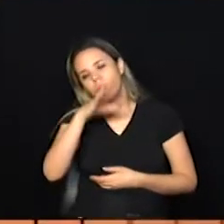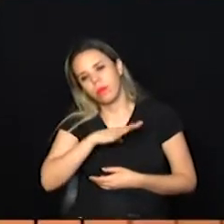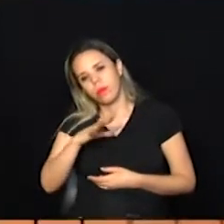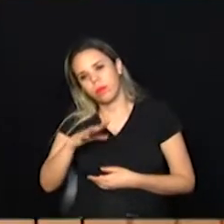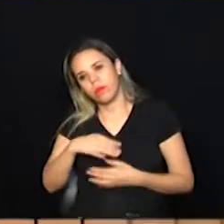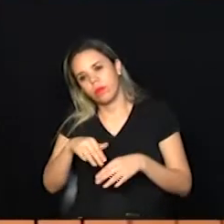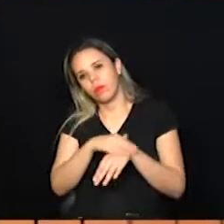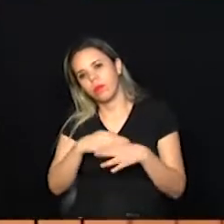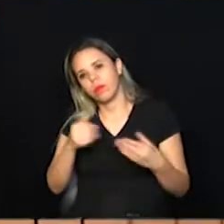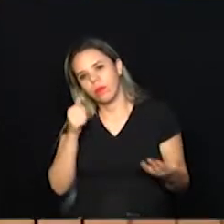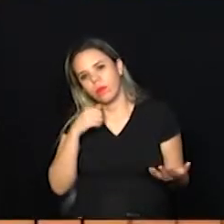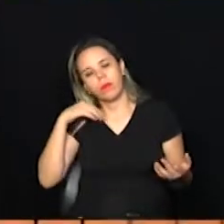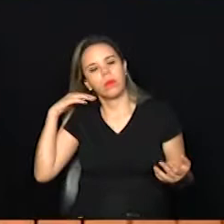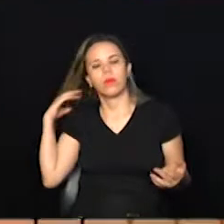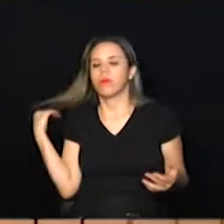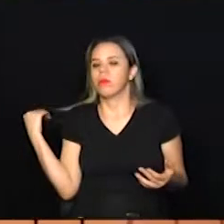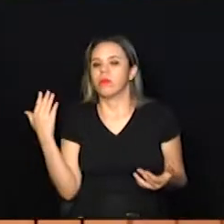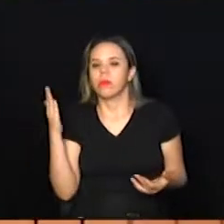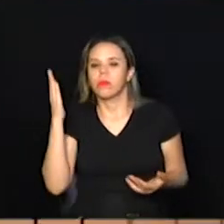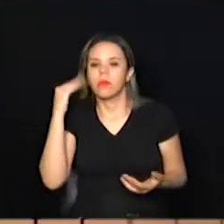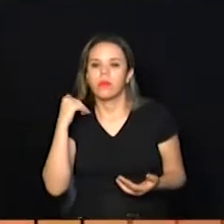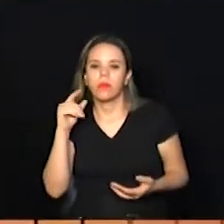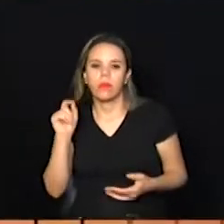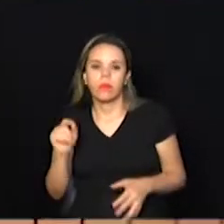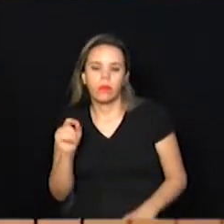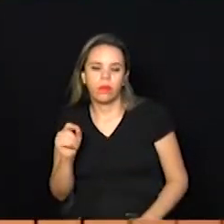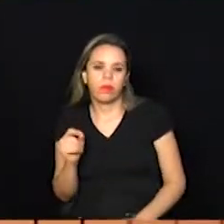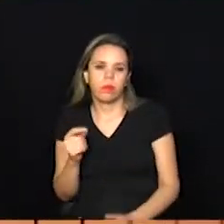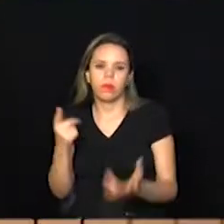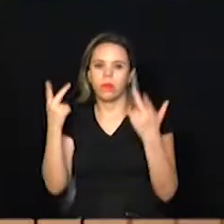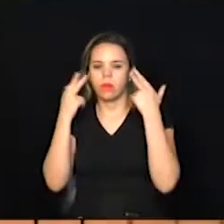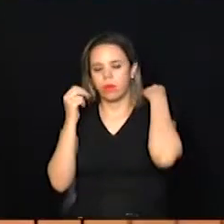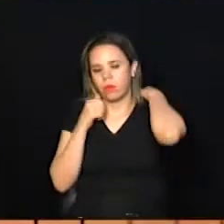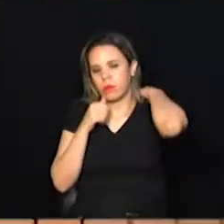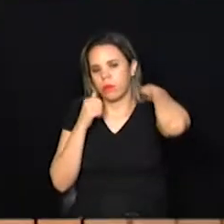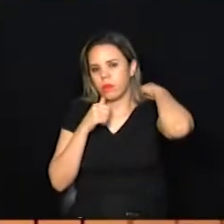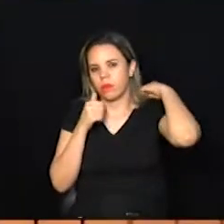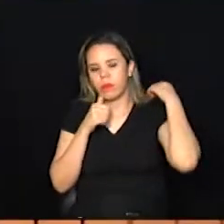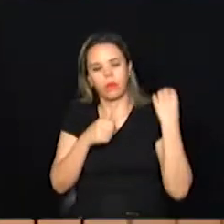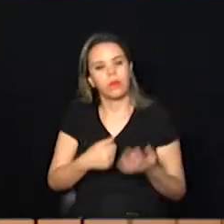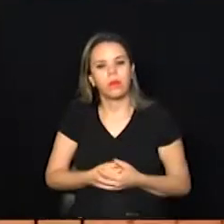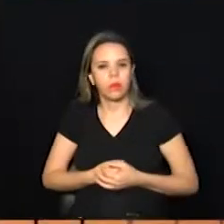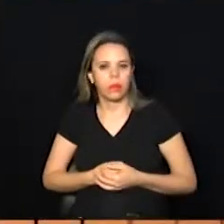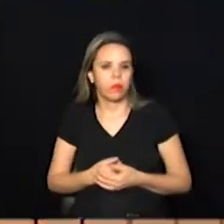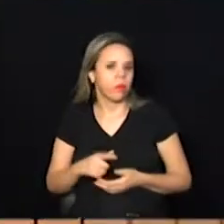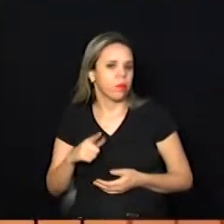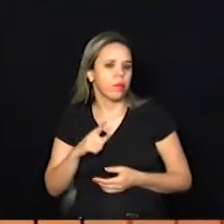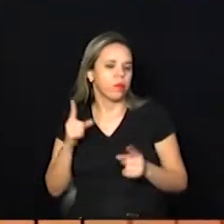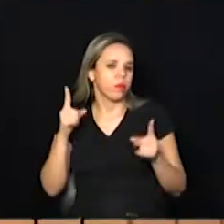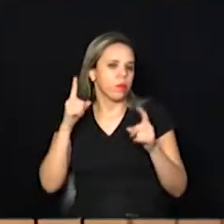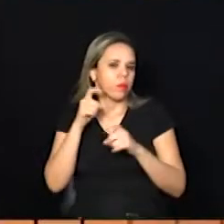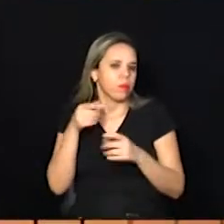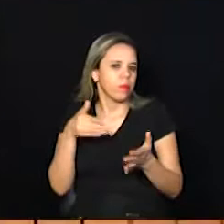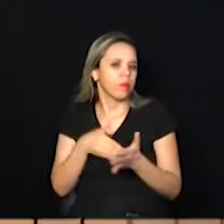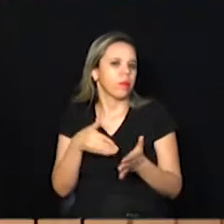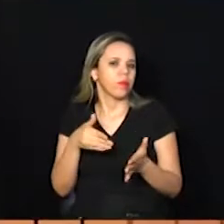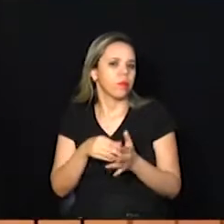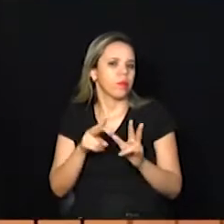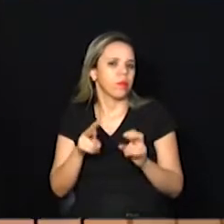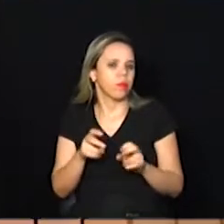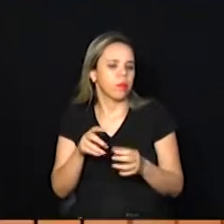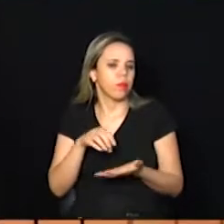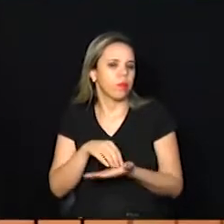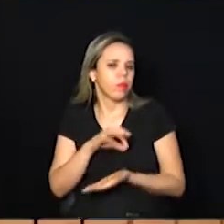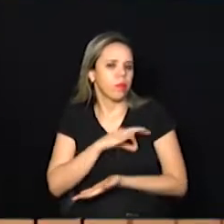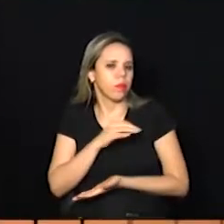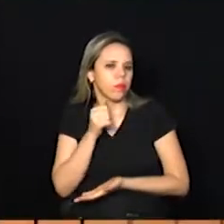conversa com muitas mulheres, e a gente sabe que é muito comum as mulheres terem dificuldades na relação com a delegacia.